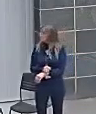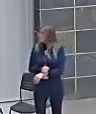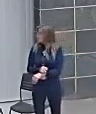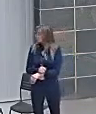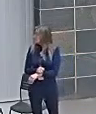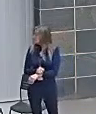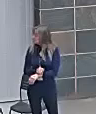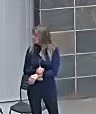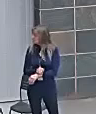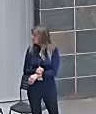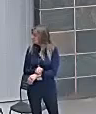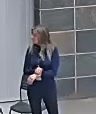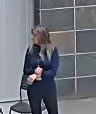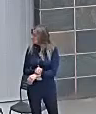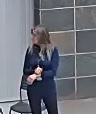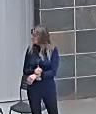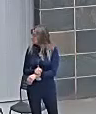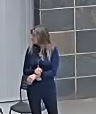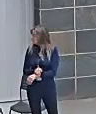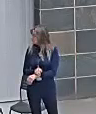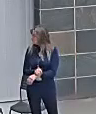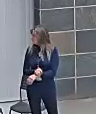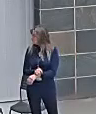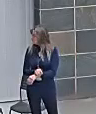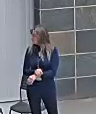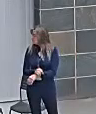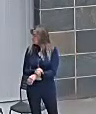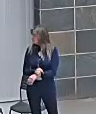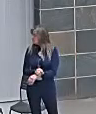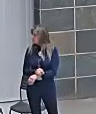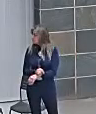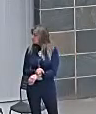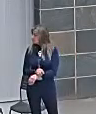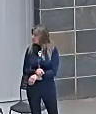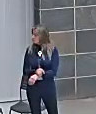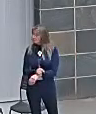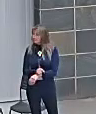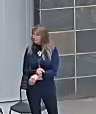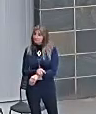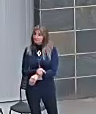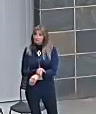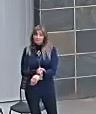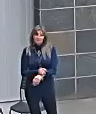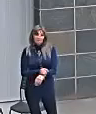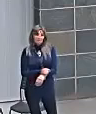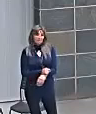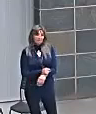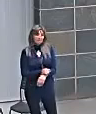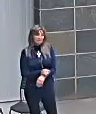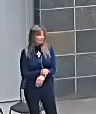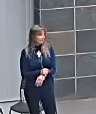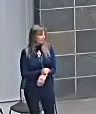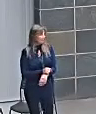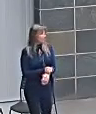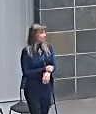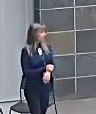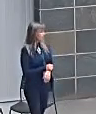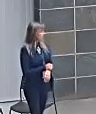pais né sobre maneira a Previdência tá aí né a em